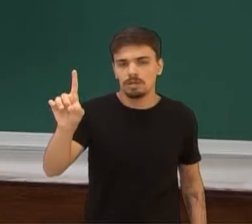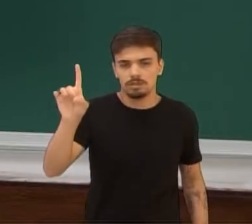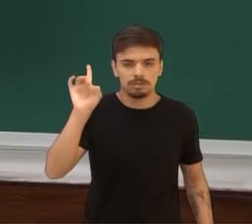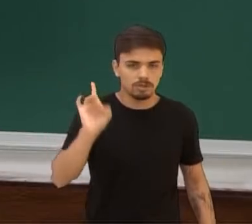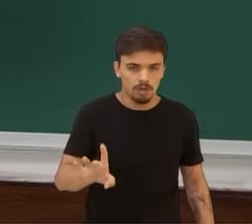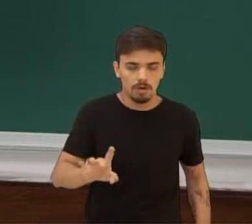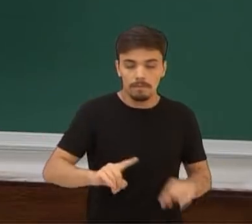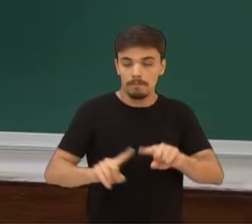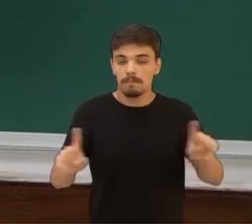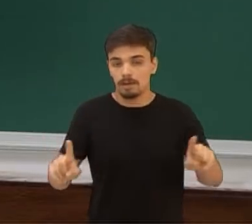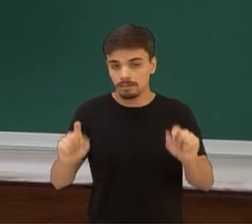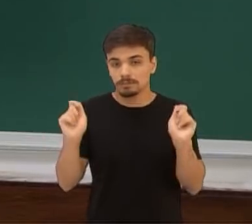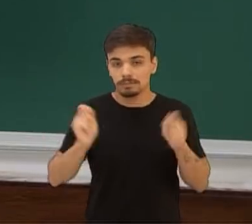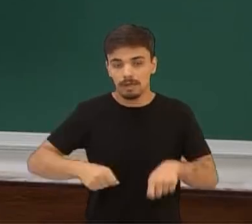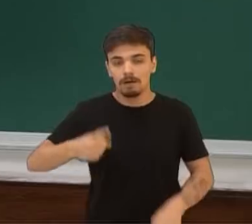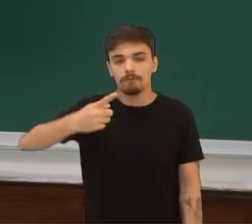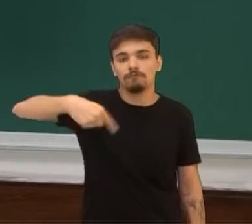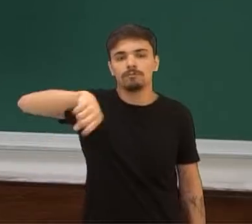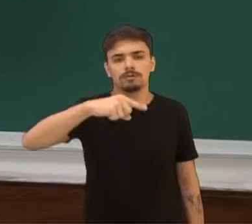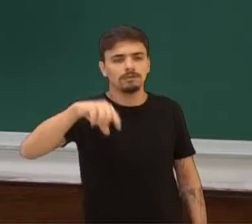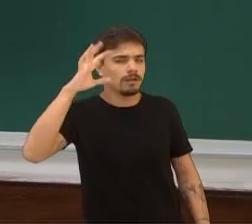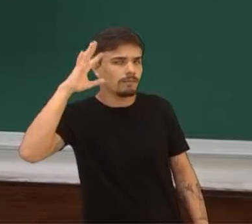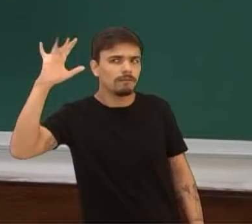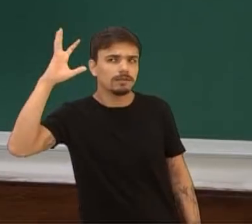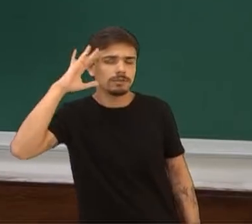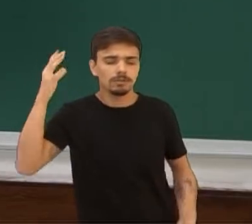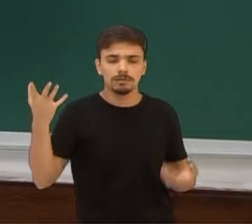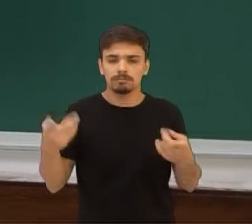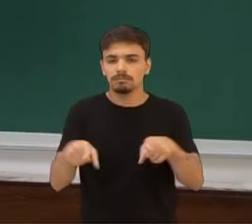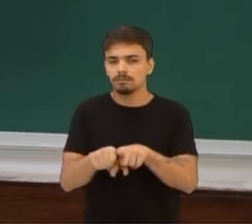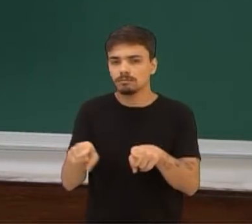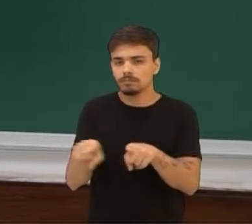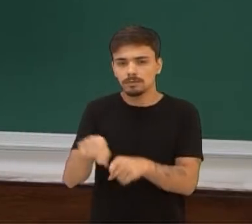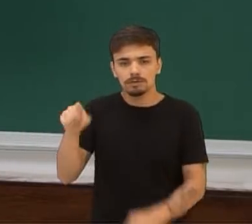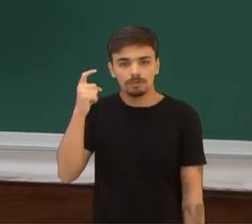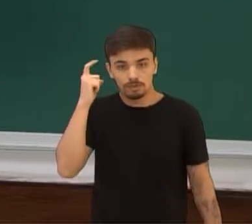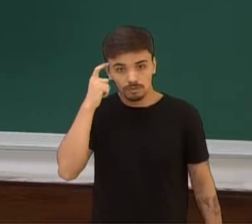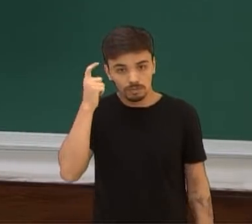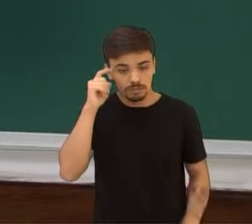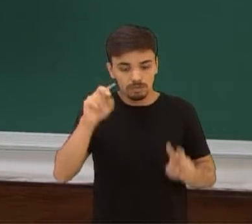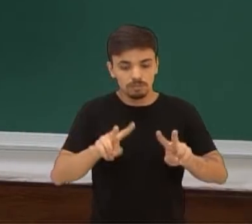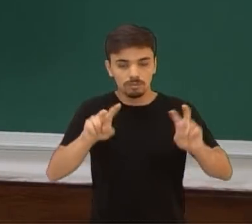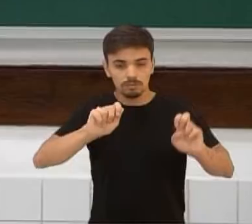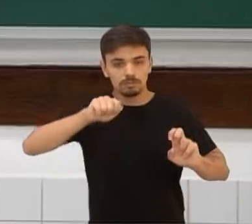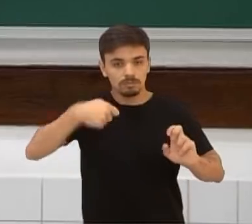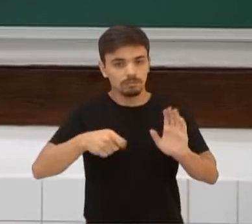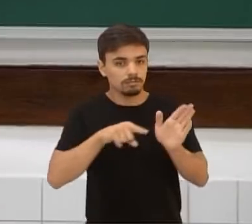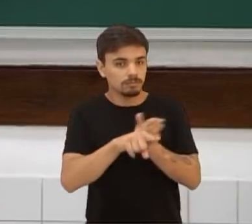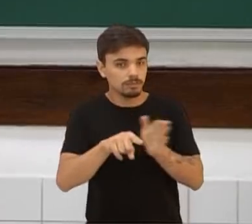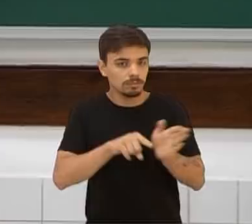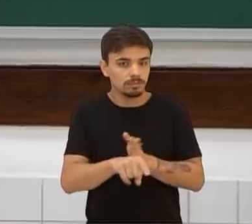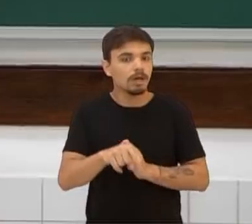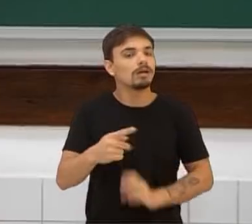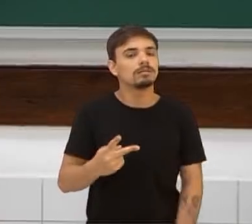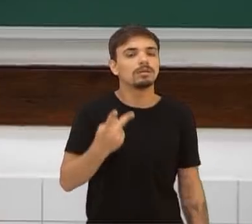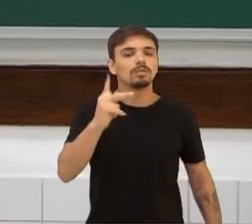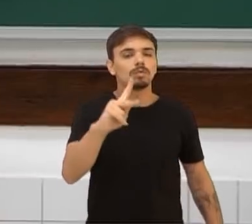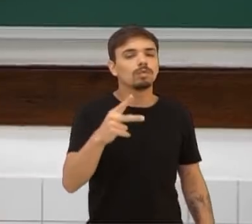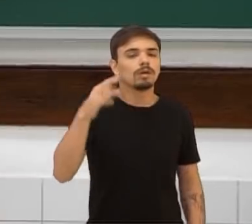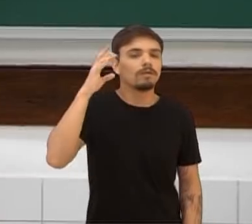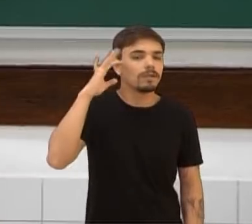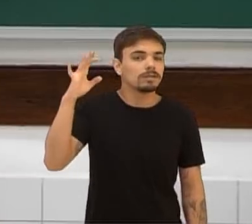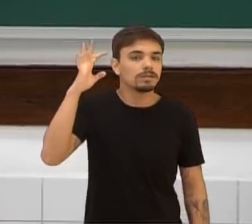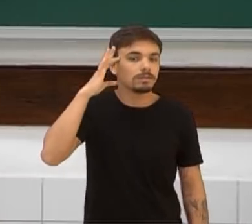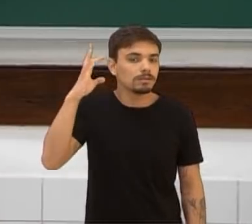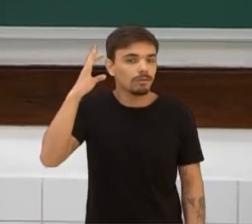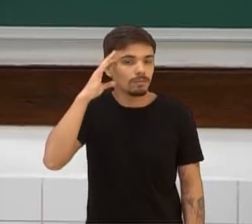ela, mas que você vai refletir sobre essa questão e, através da sua